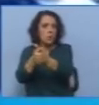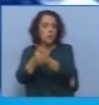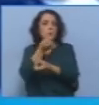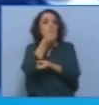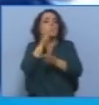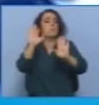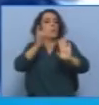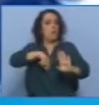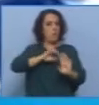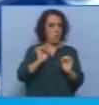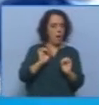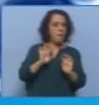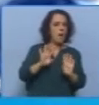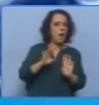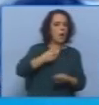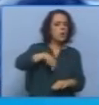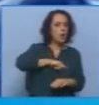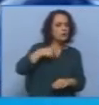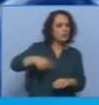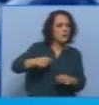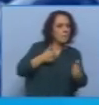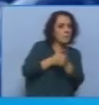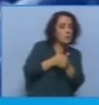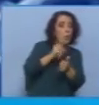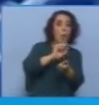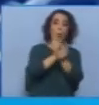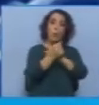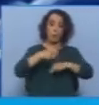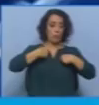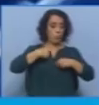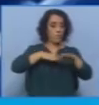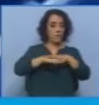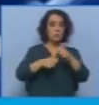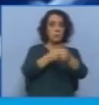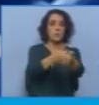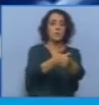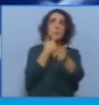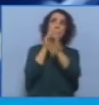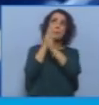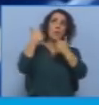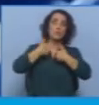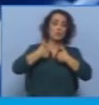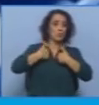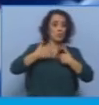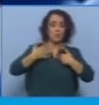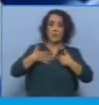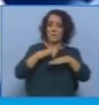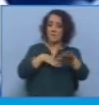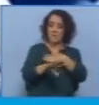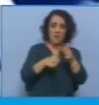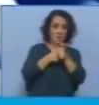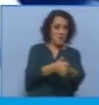também perceber quais são as perseguições que nós temos ou que nós fazemos e também pedir a Deus não fazê-las e também como é que nós podemos